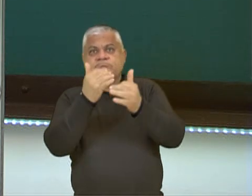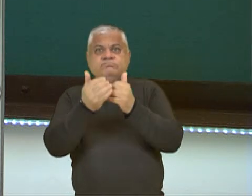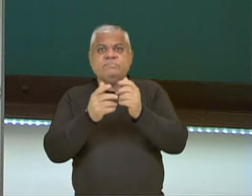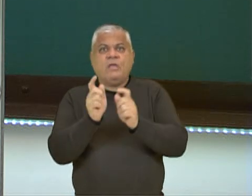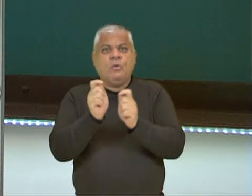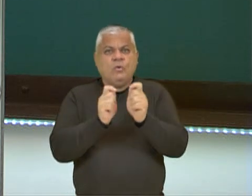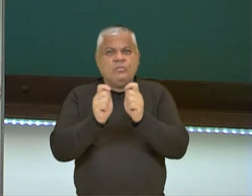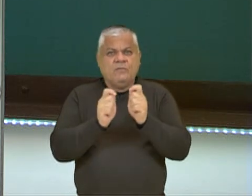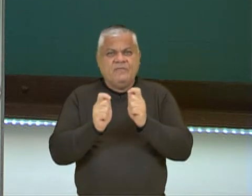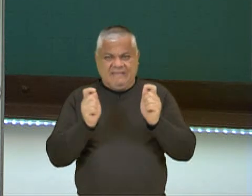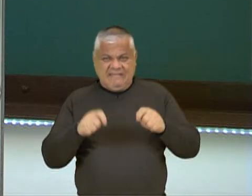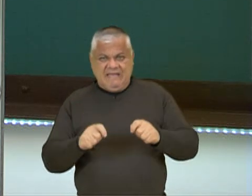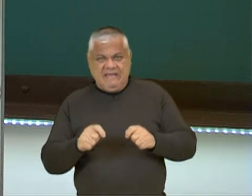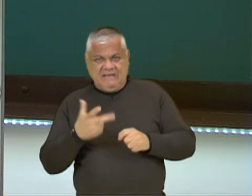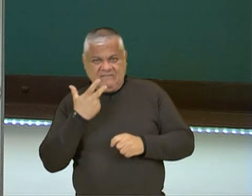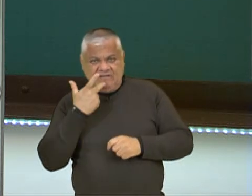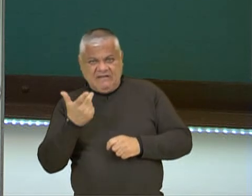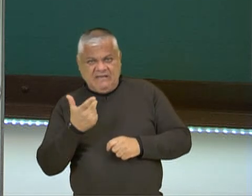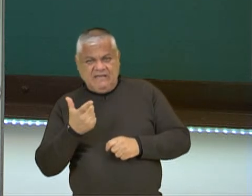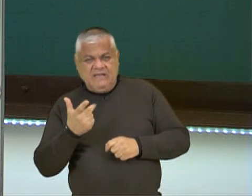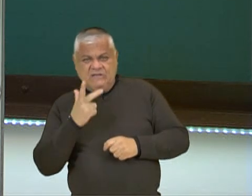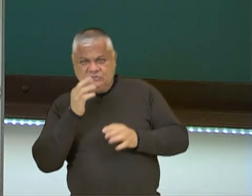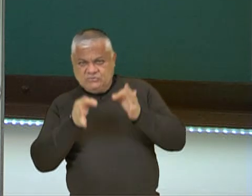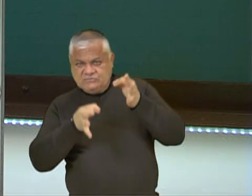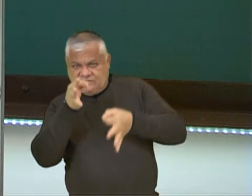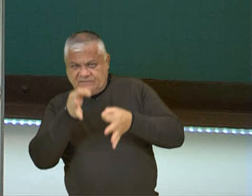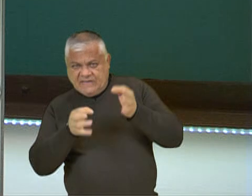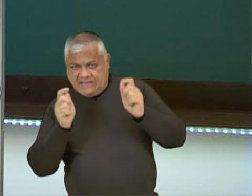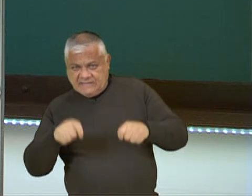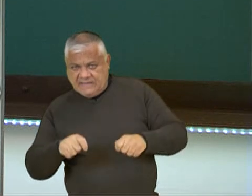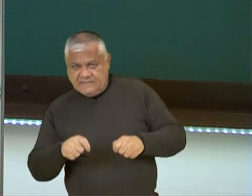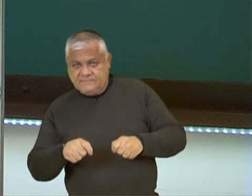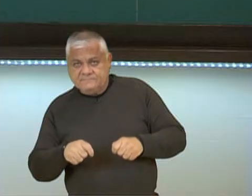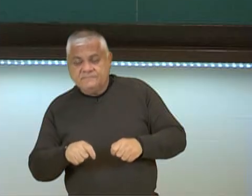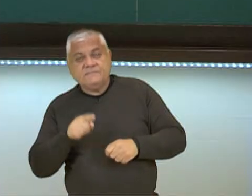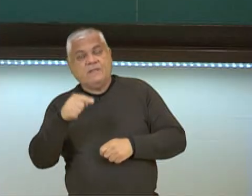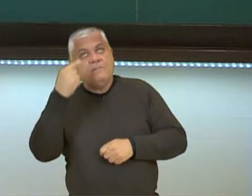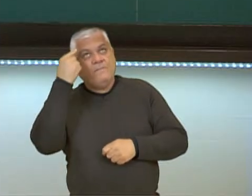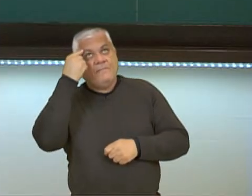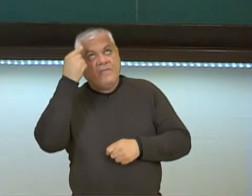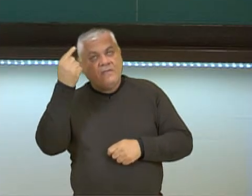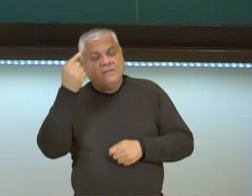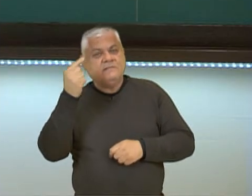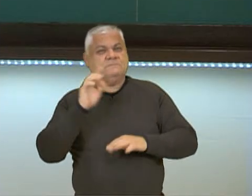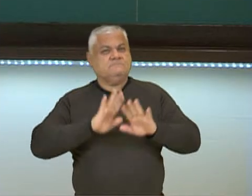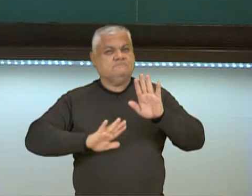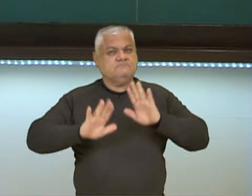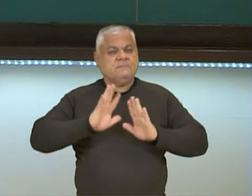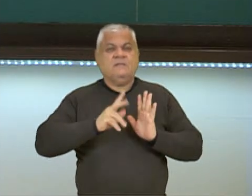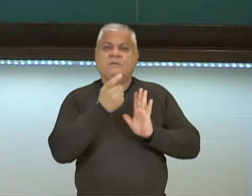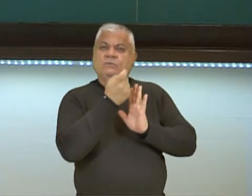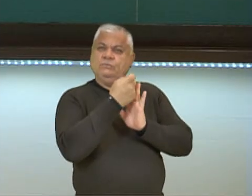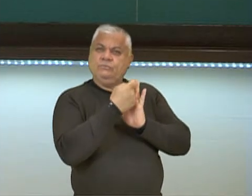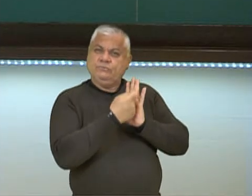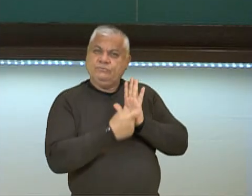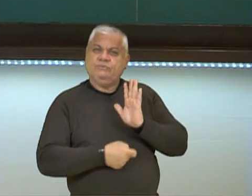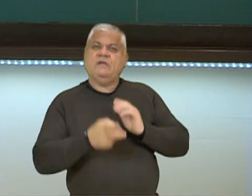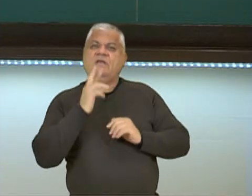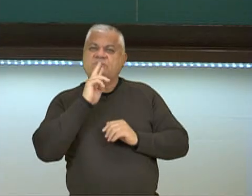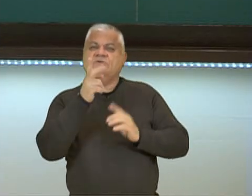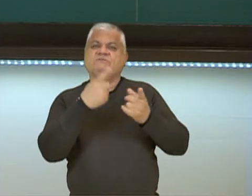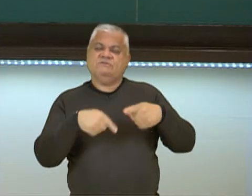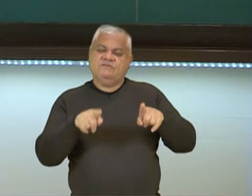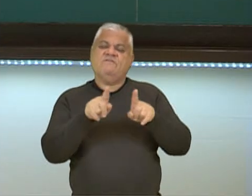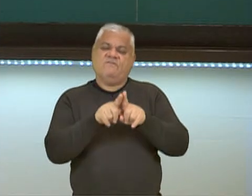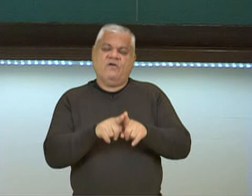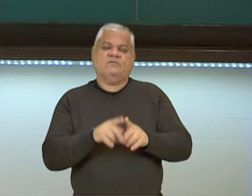Brasil? Será que nós conseguimos fazer essa análise e justificar nossa resposta? Então, pensem com cuidado, escrevam a resposta e a gente